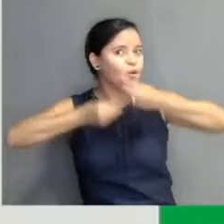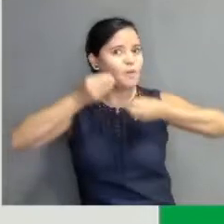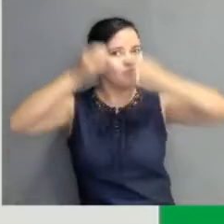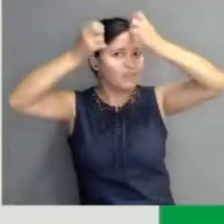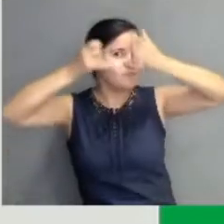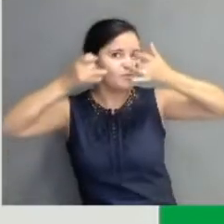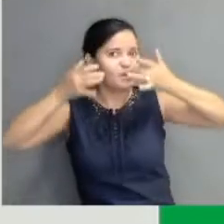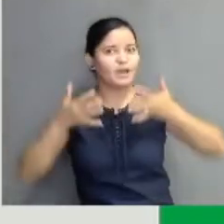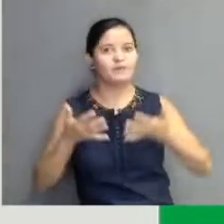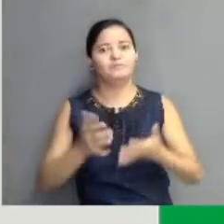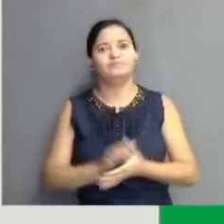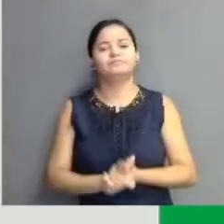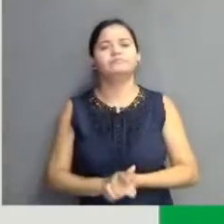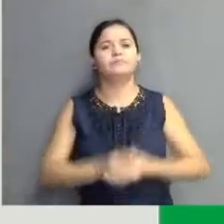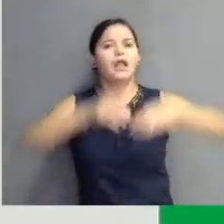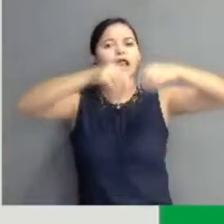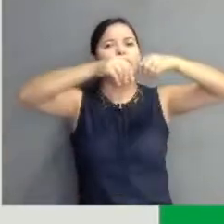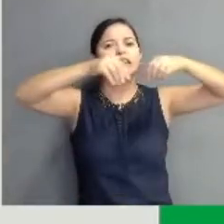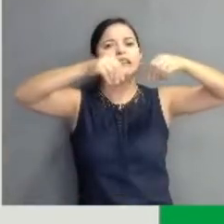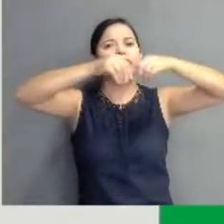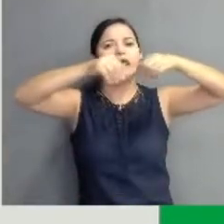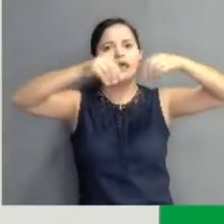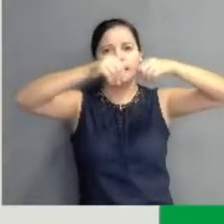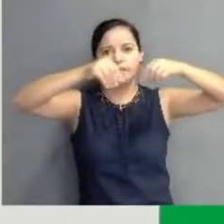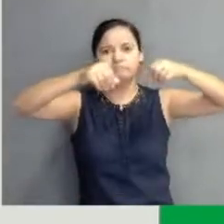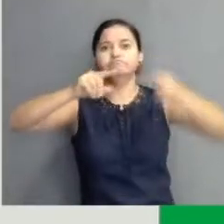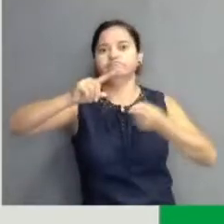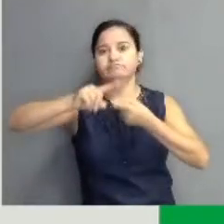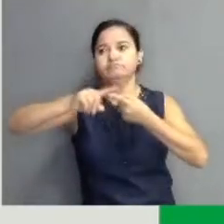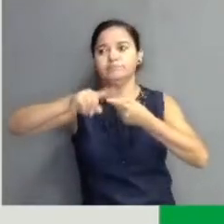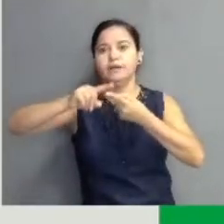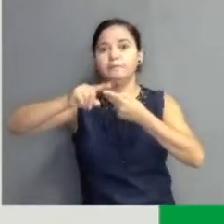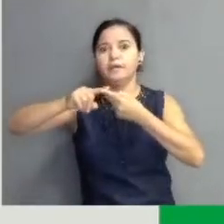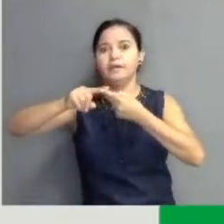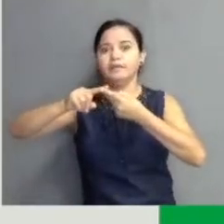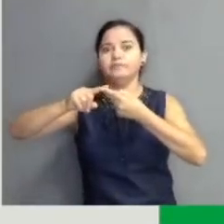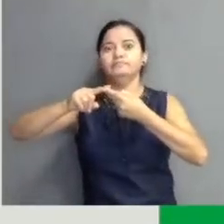justamente Terra e o Universo, tá? O objeto